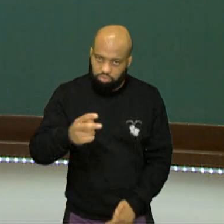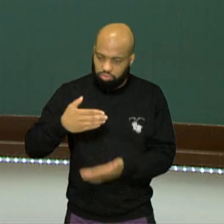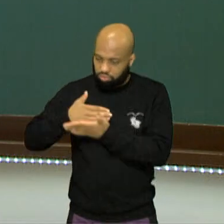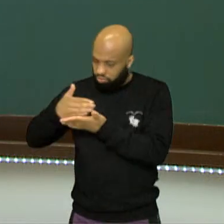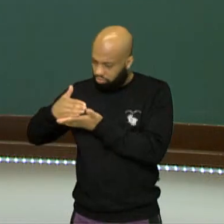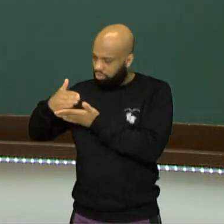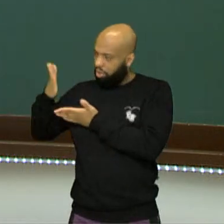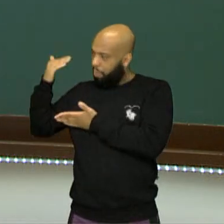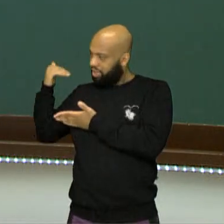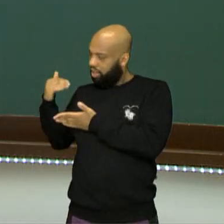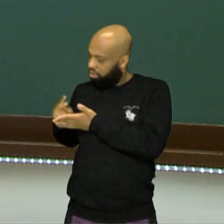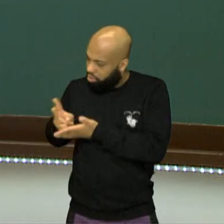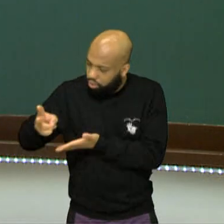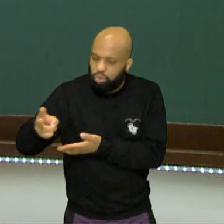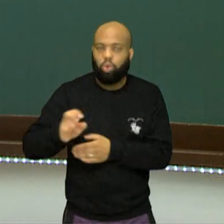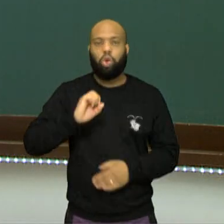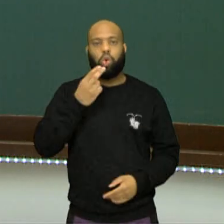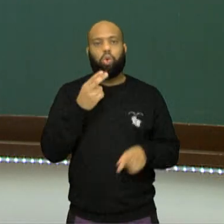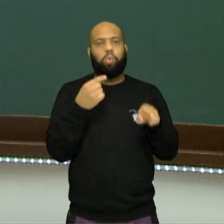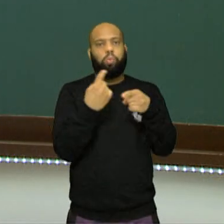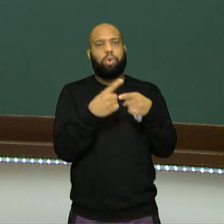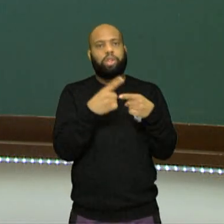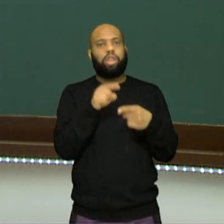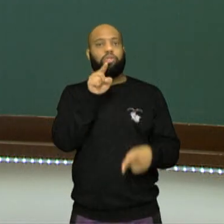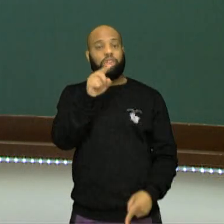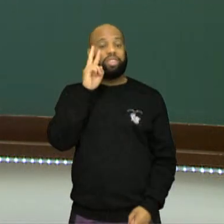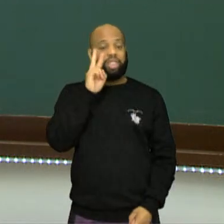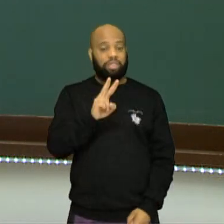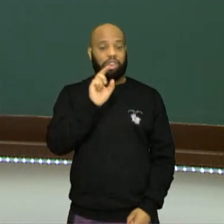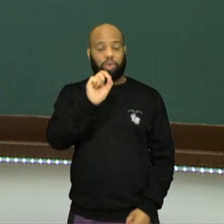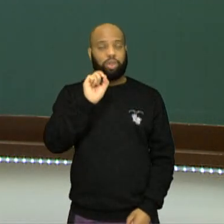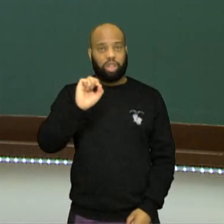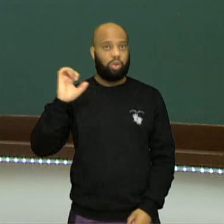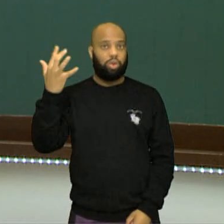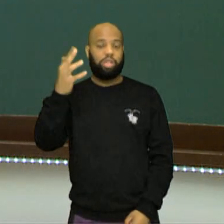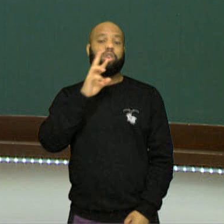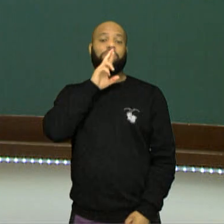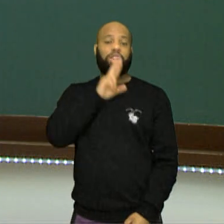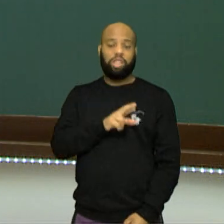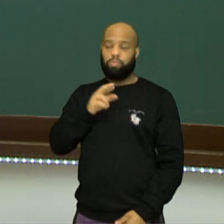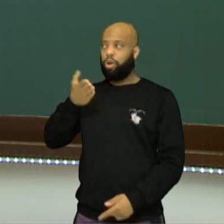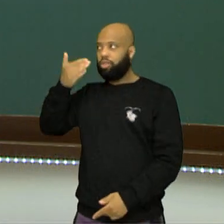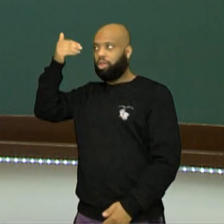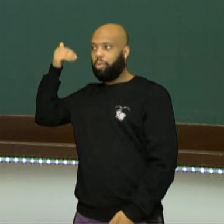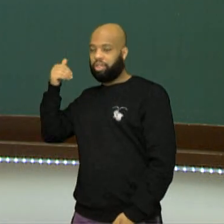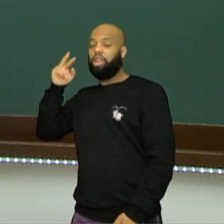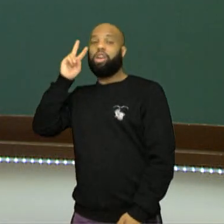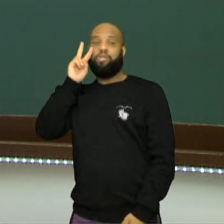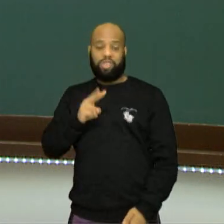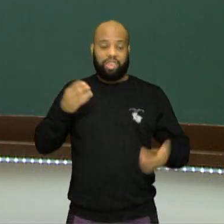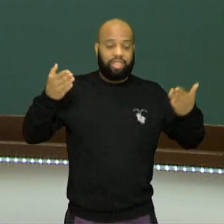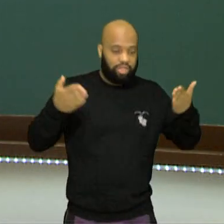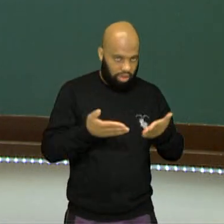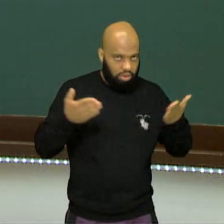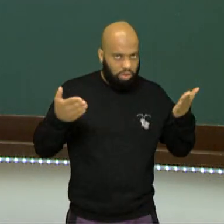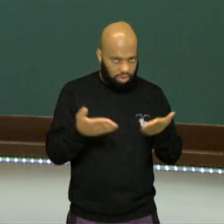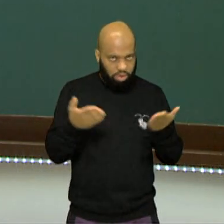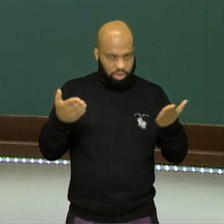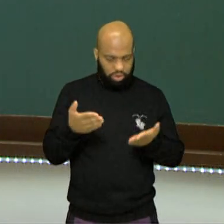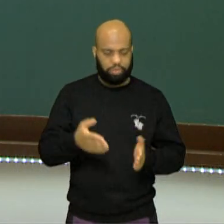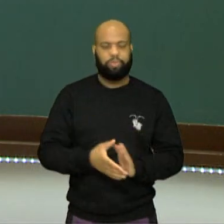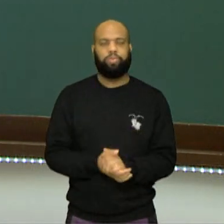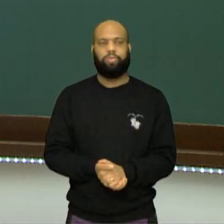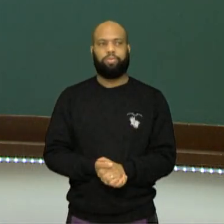até o momento presente, ou porque você vê o resultado de uma ação de um passado recente ali